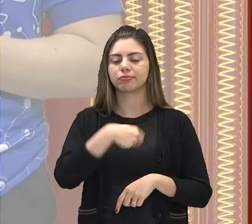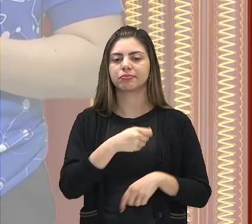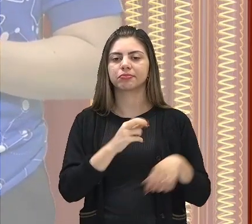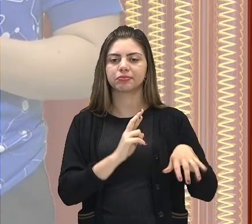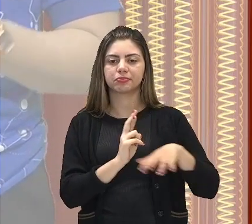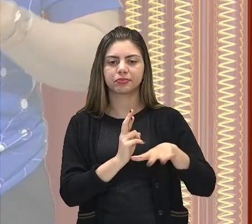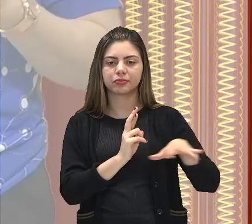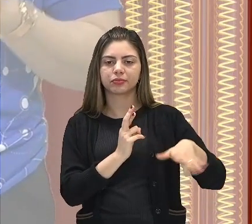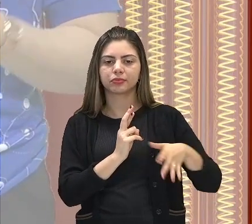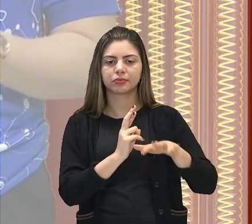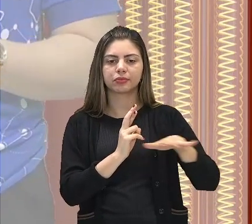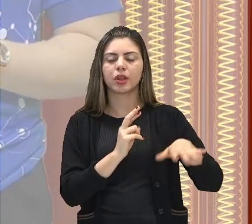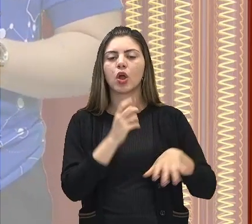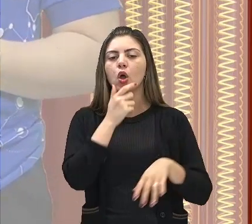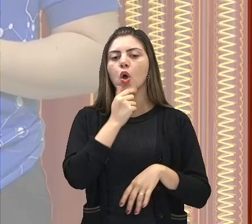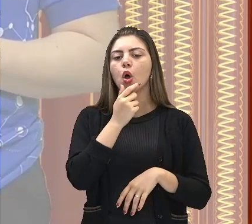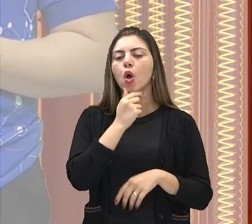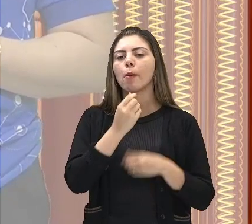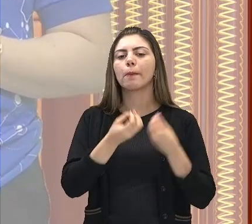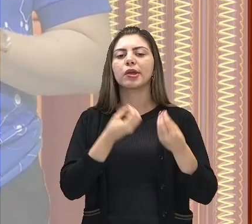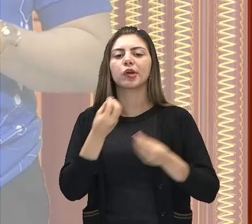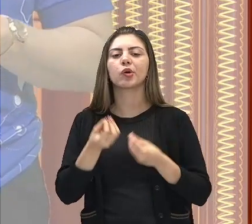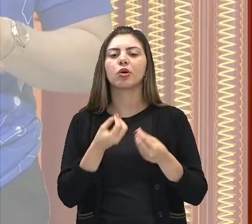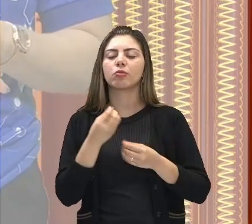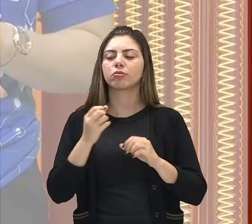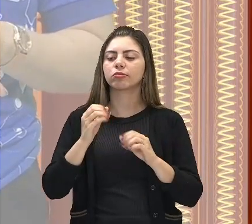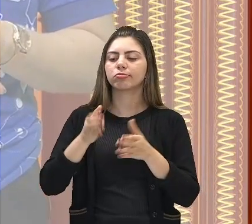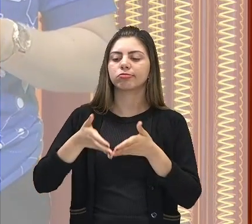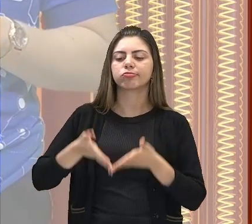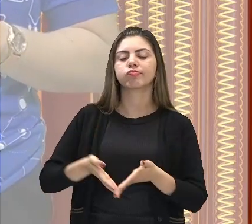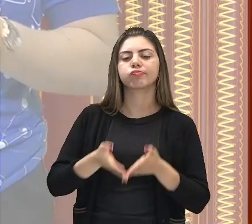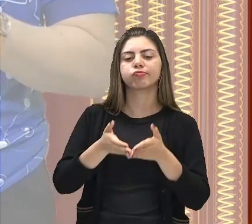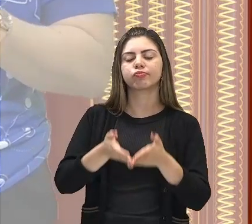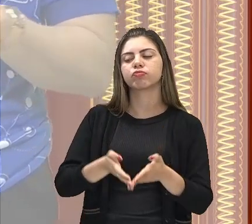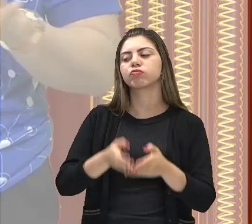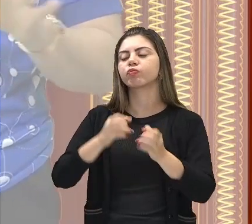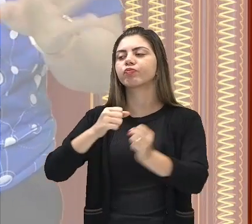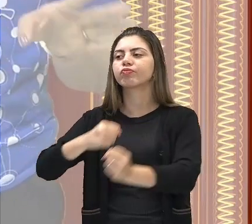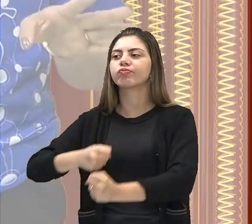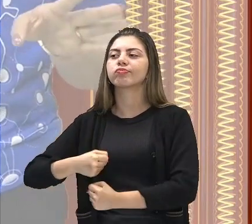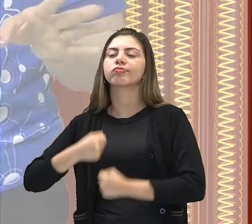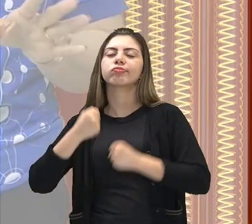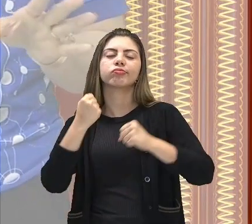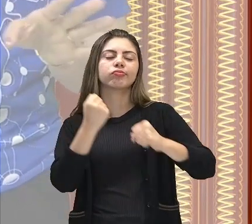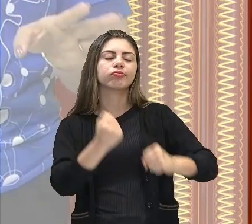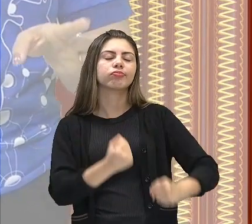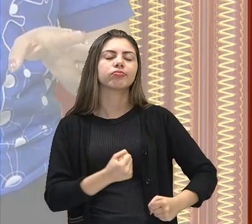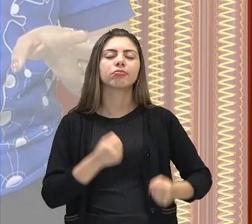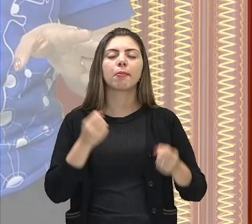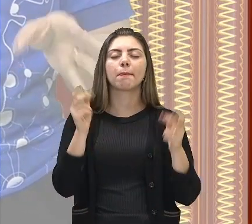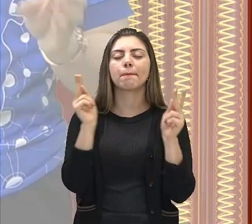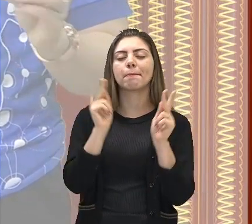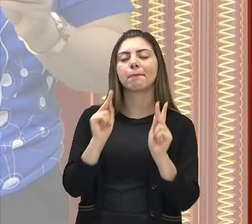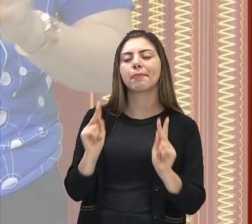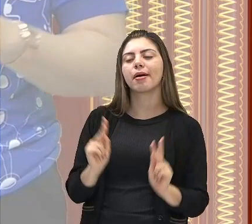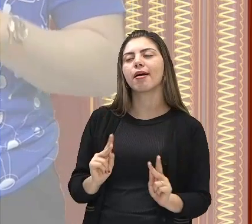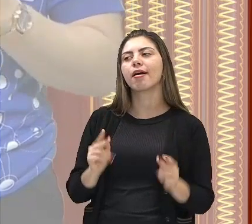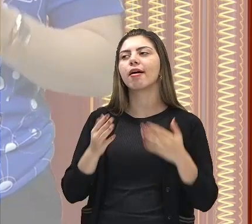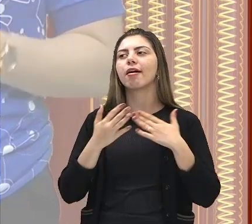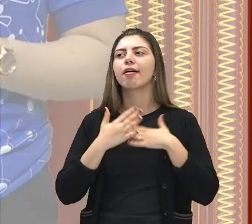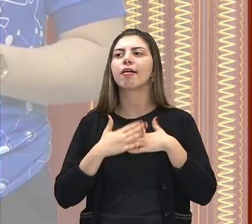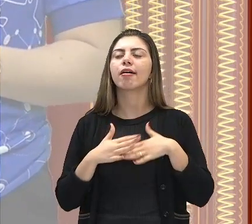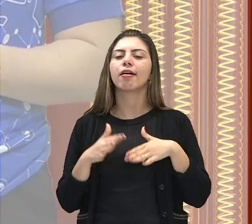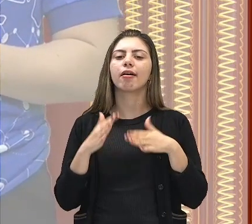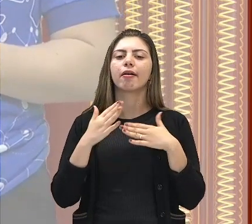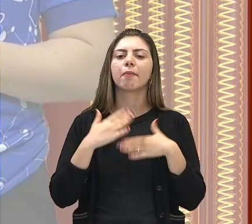no rio, com o seu remo ali, morto de preocupado, né, vivendo ali na paz, na tranquilidade, né? Mas